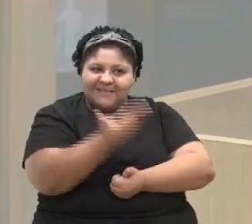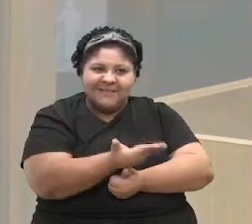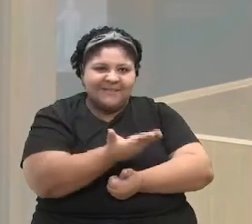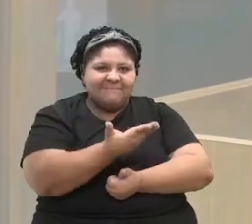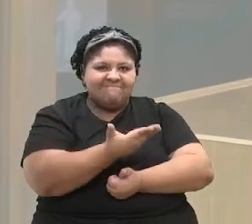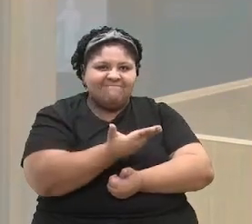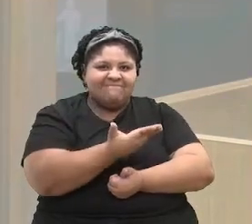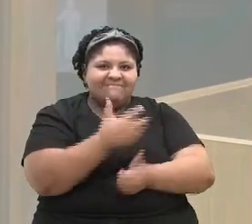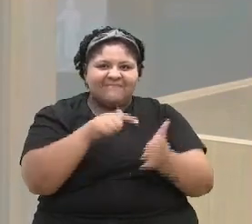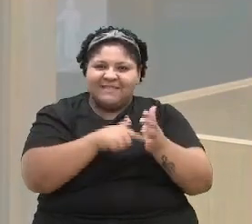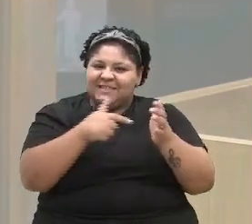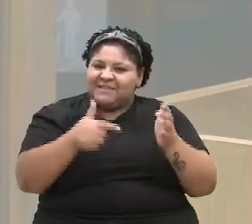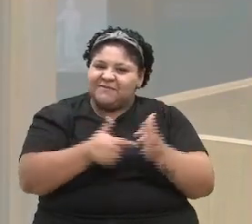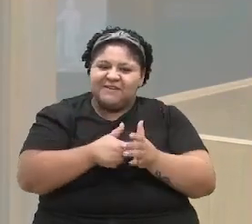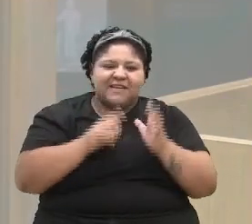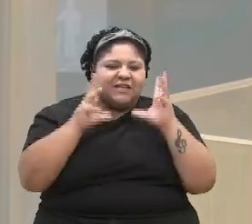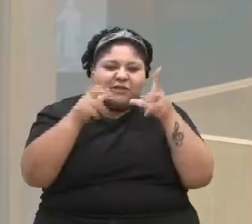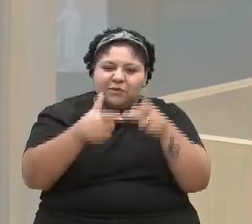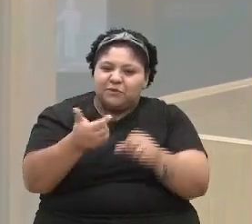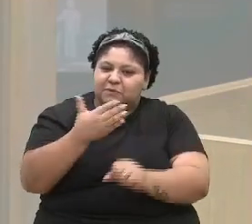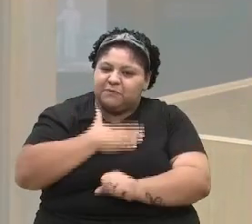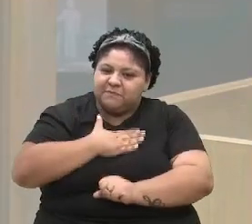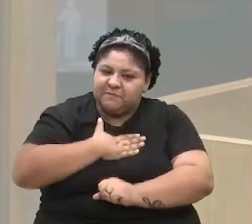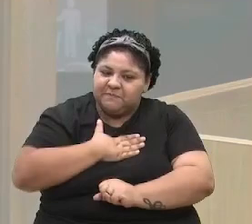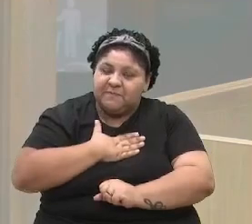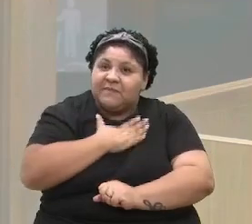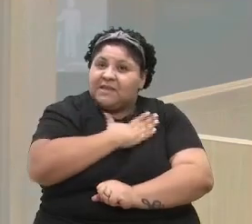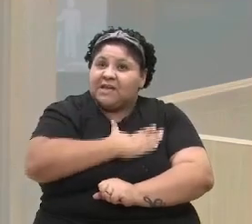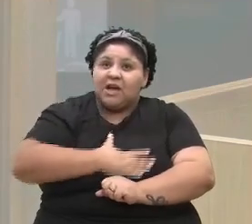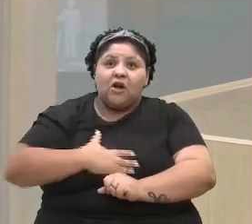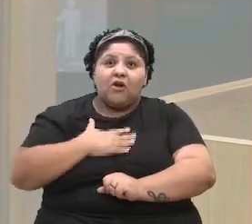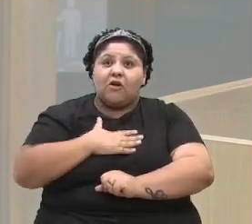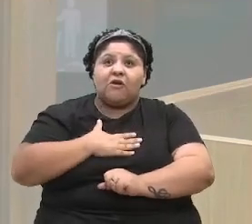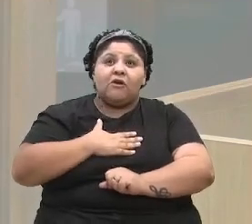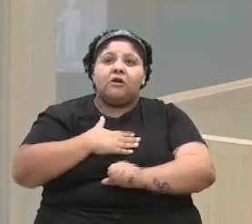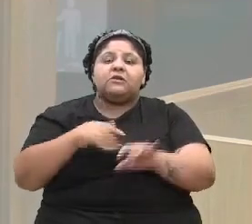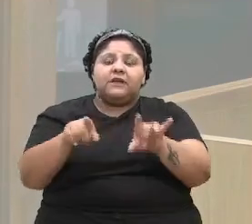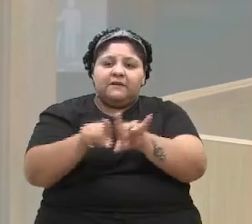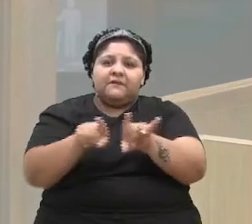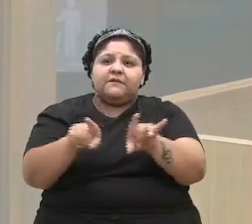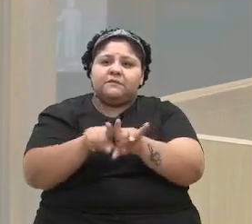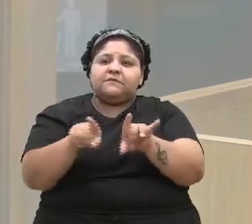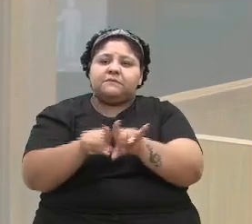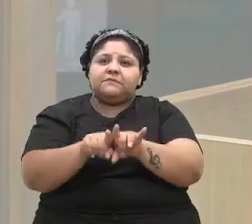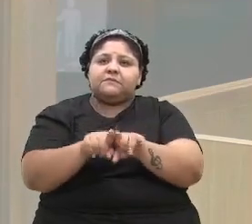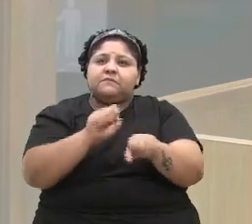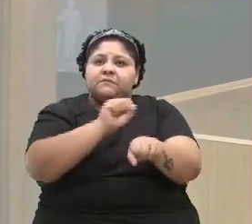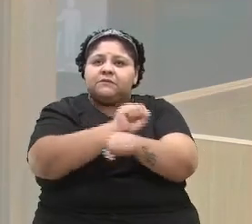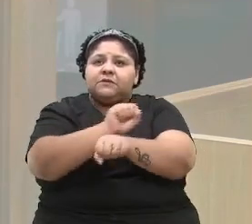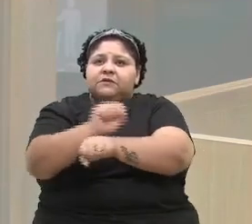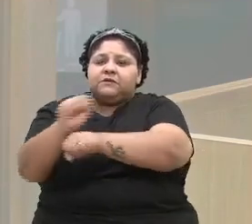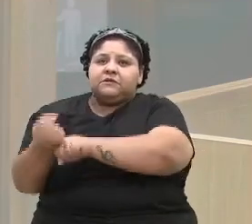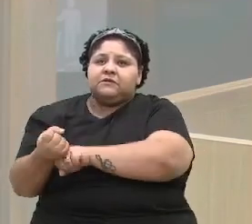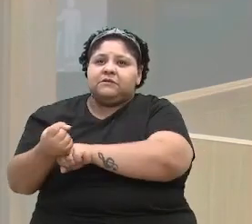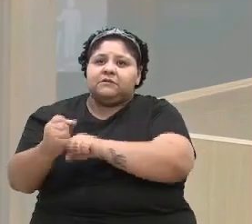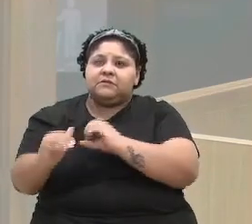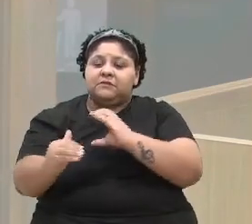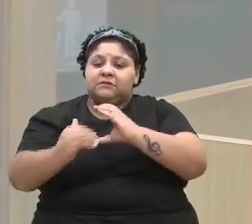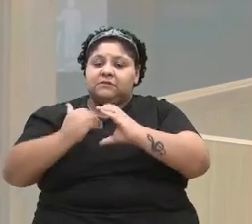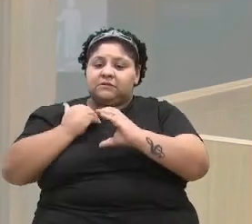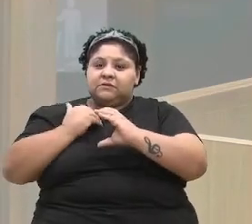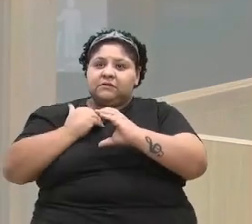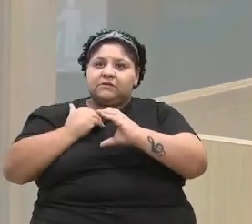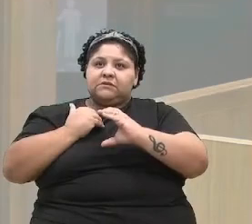tudo. E agora, de forma abrupta e totalmente inesperada, recebemos o comunicado que a